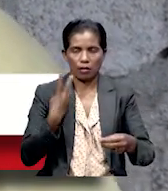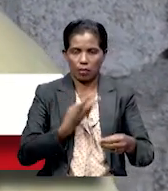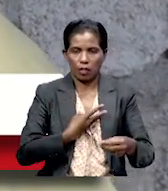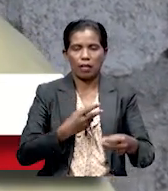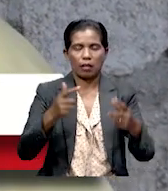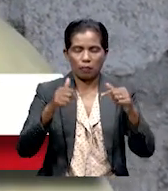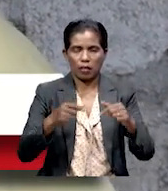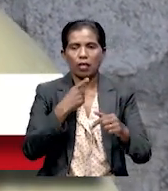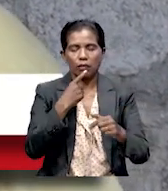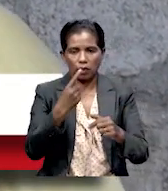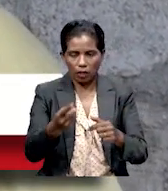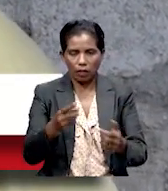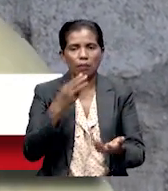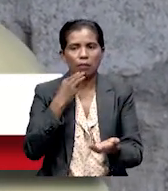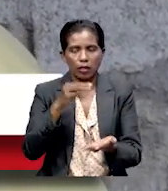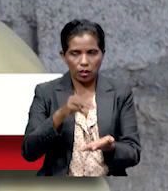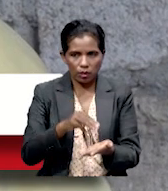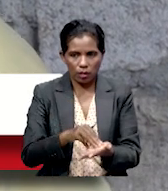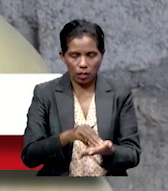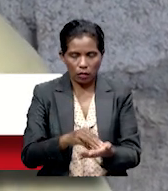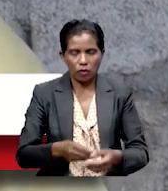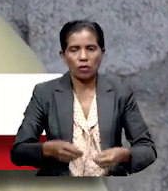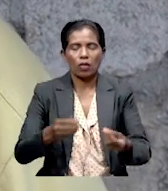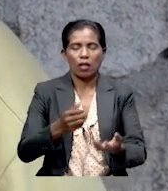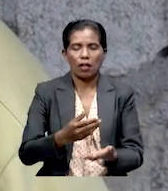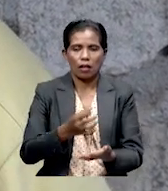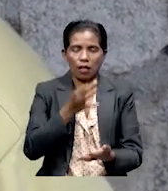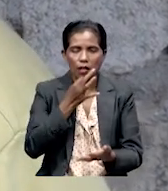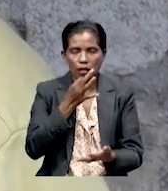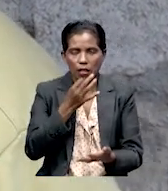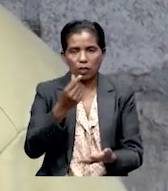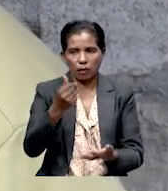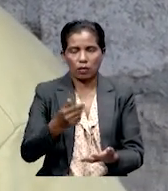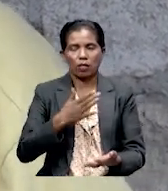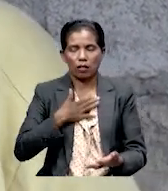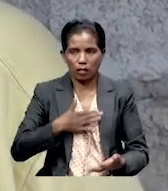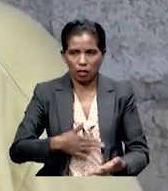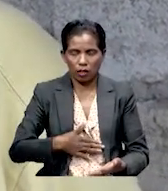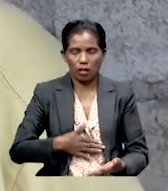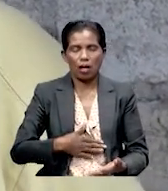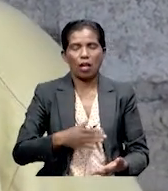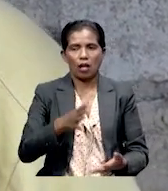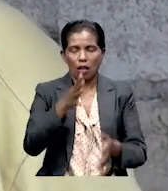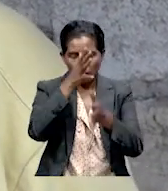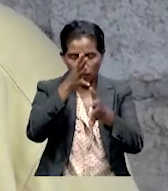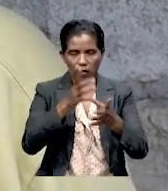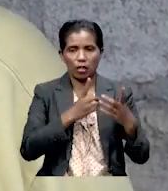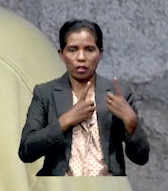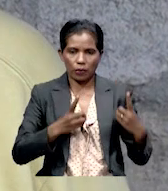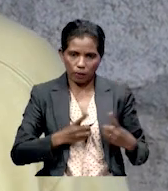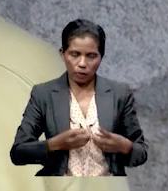mai hato hela e banduan itua eta dia karidadi ne be ma avo ni fuan domin ba to